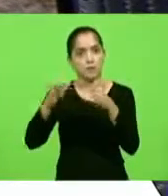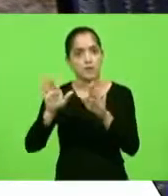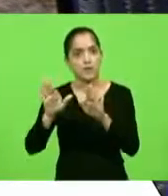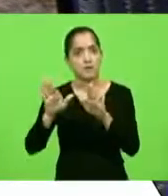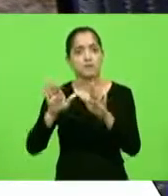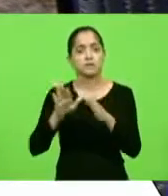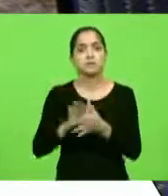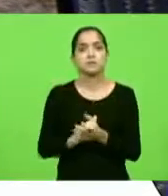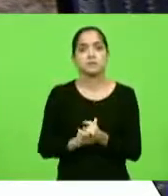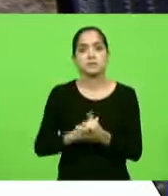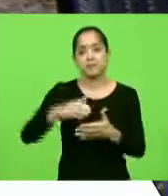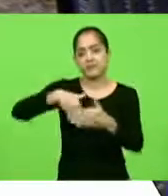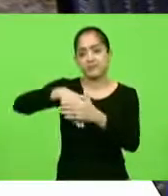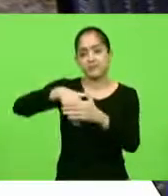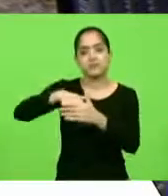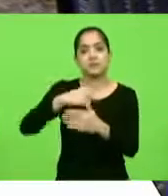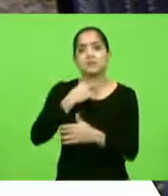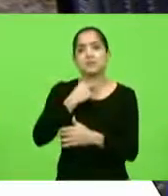não pode.